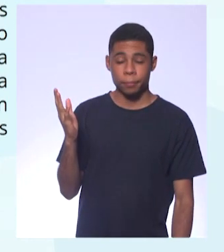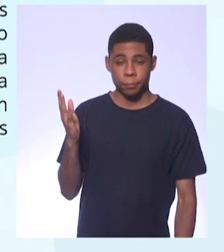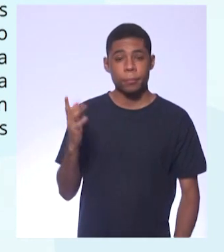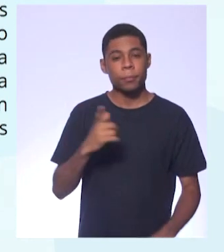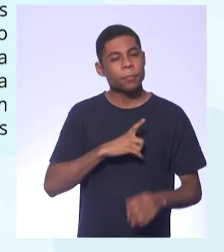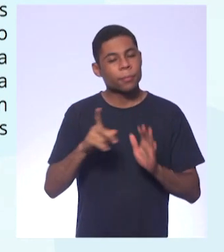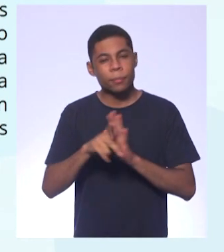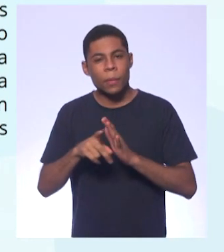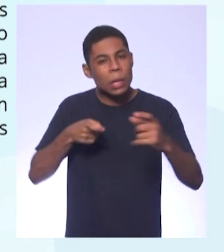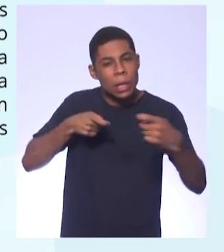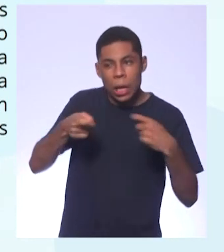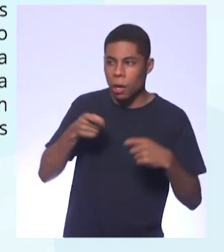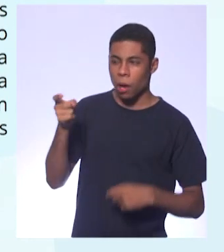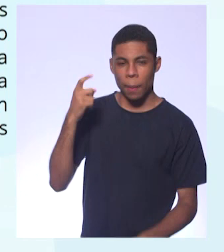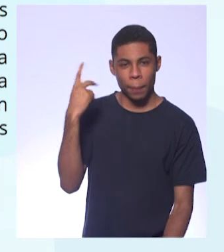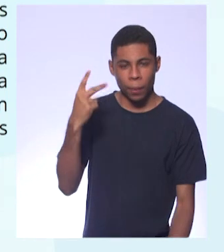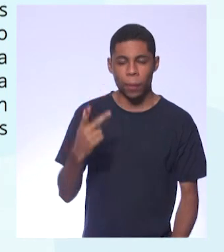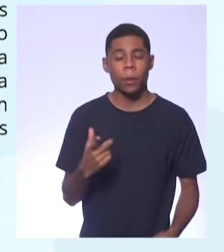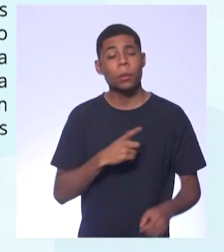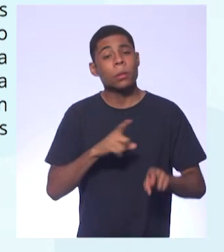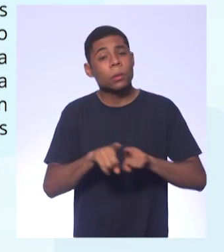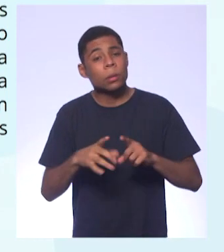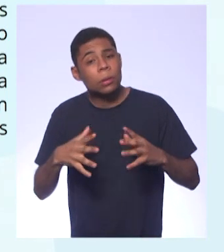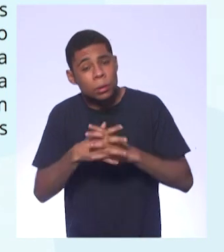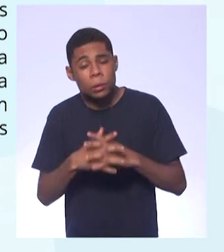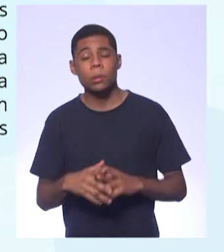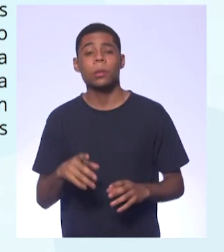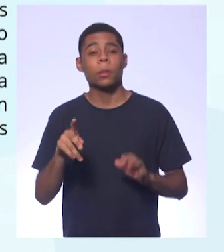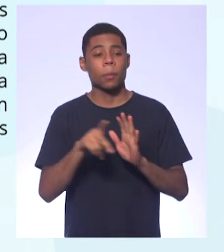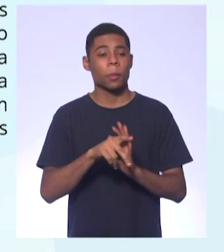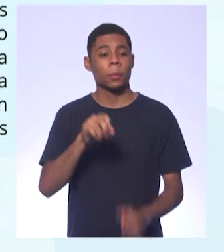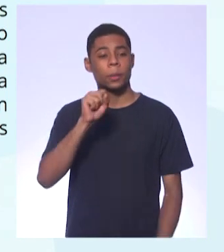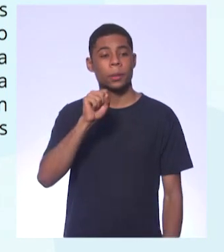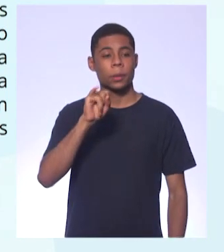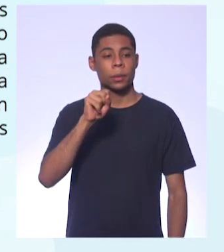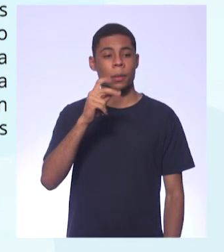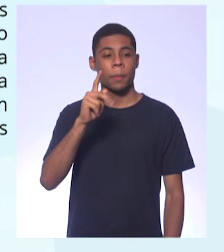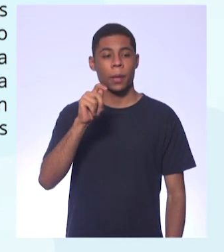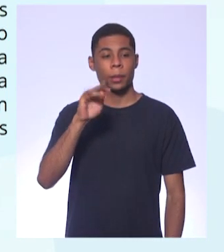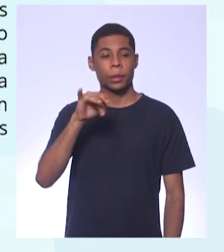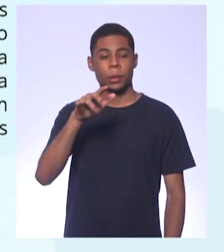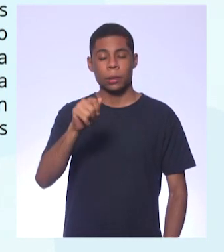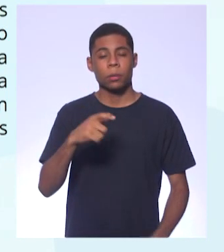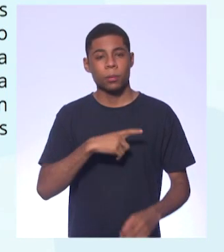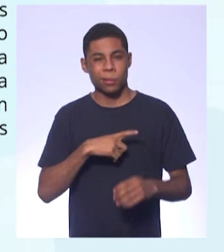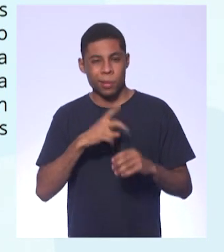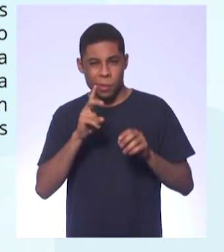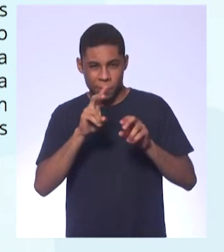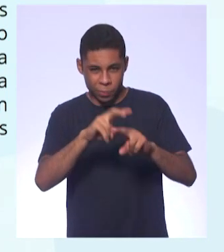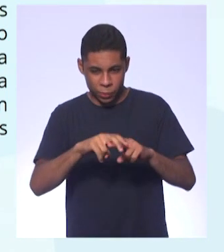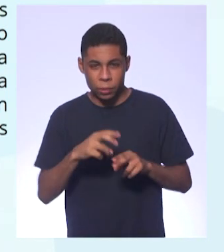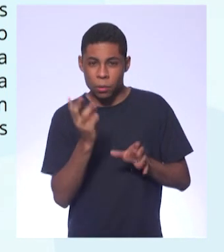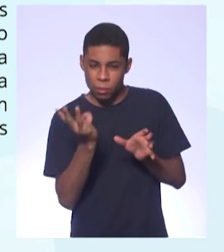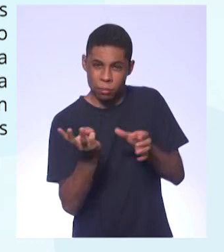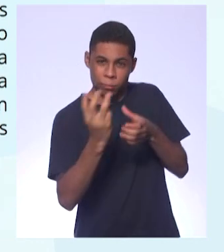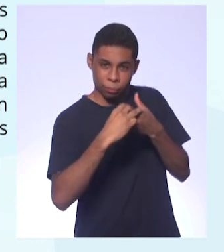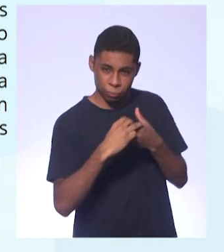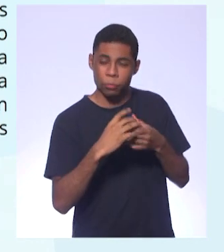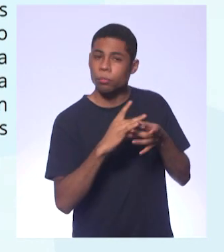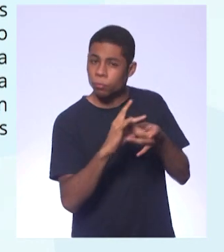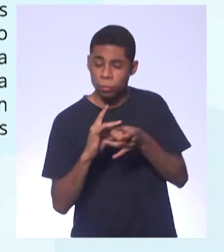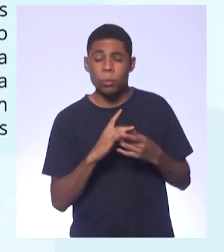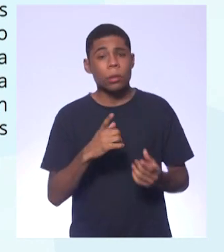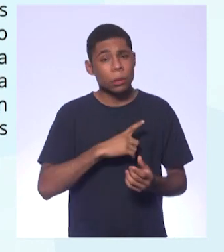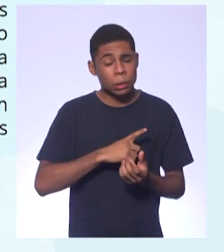da Guerra do Paraguai, tem o conflito da Guerra da Cisplatina, por isso que ele fala aí na questão da Tríplice Aliança. Então, são